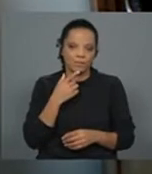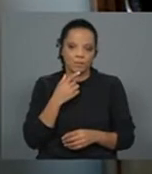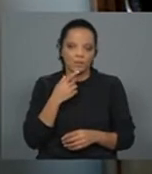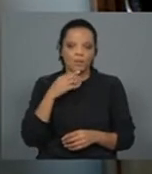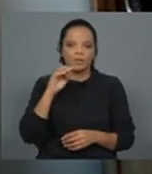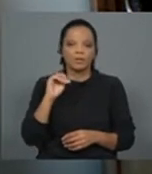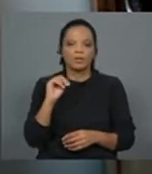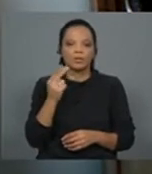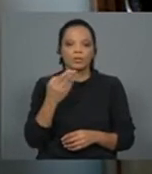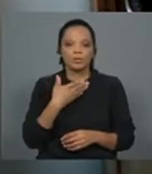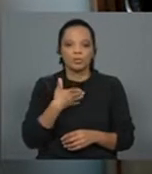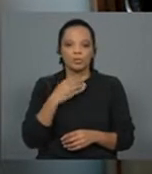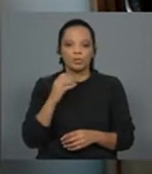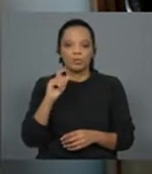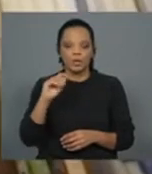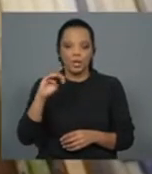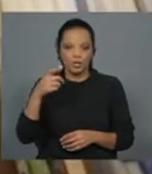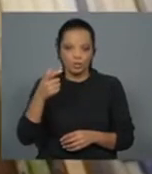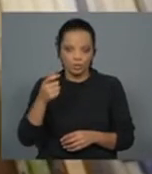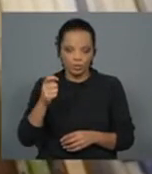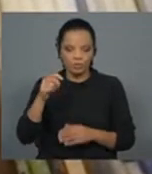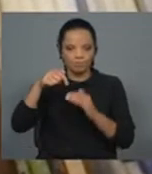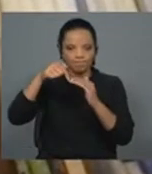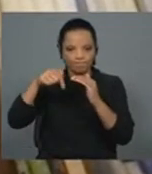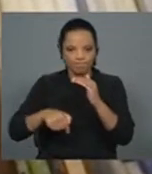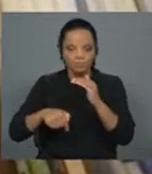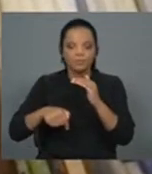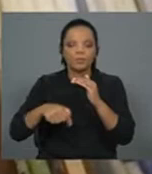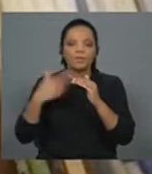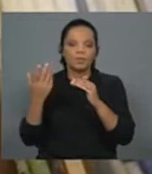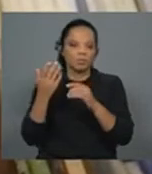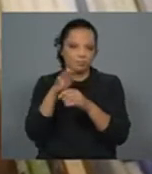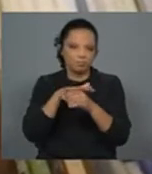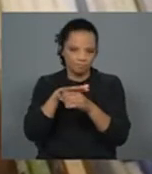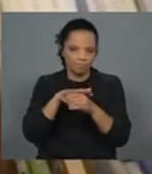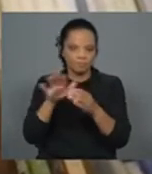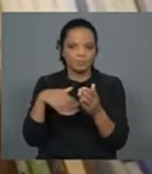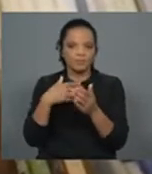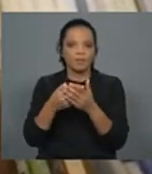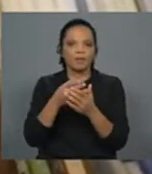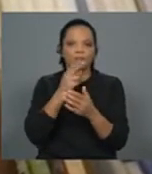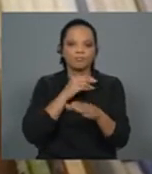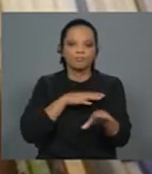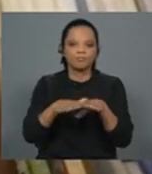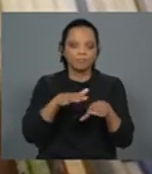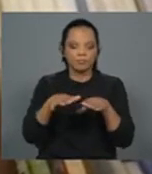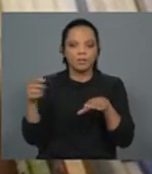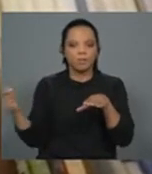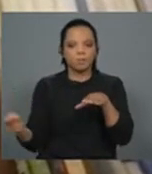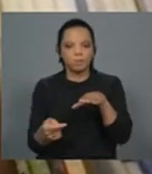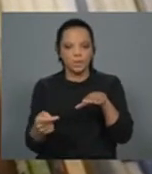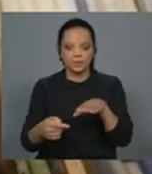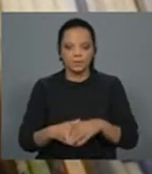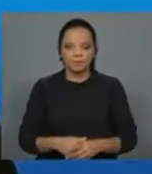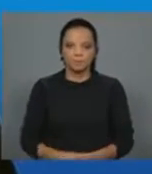São Vicente, a sul de Faro, portanto serão os grandes sismos que vão ocorrer em zona submersa.